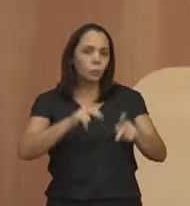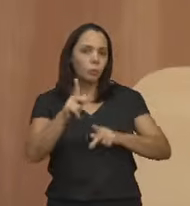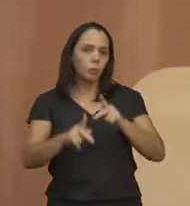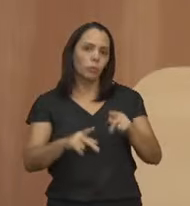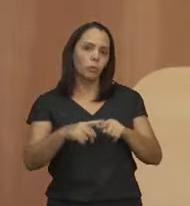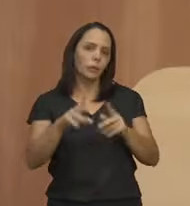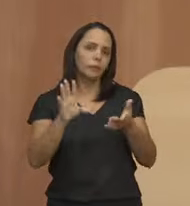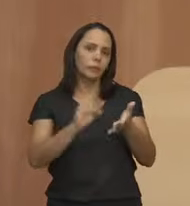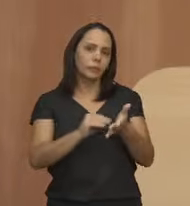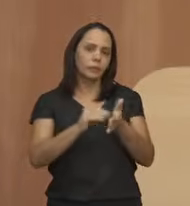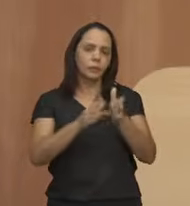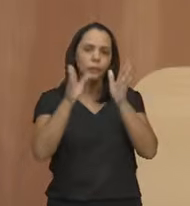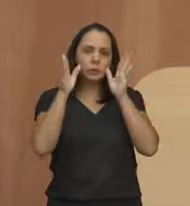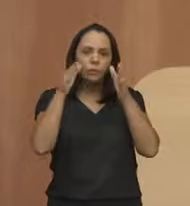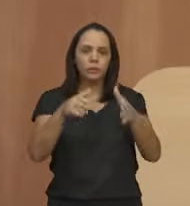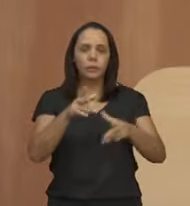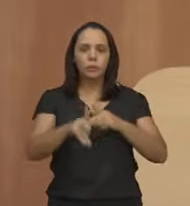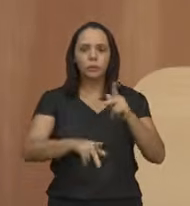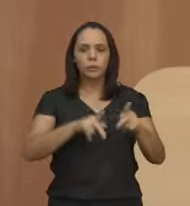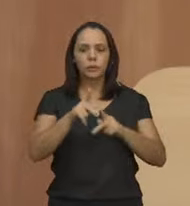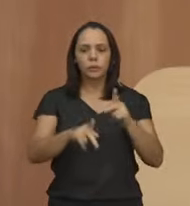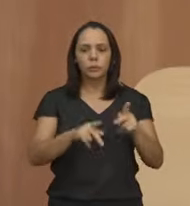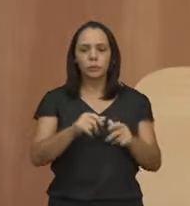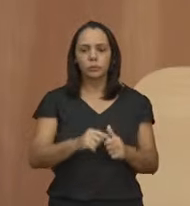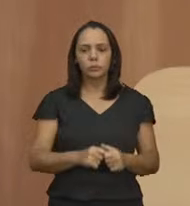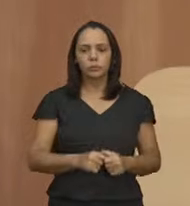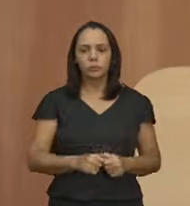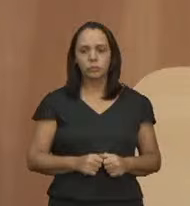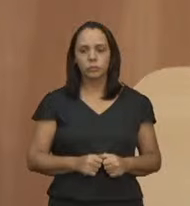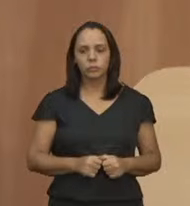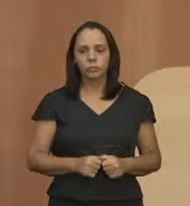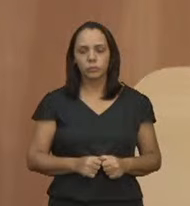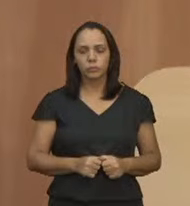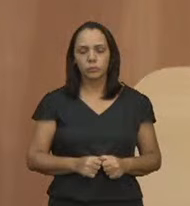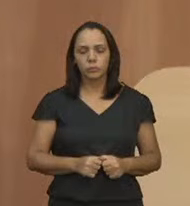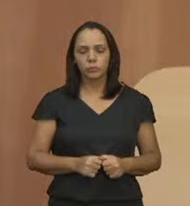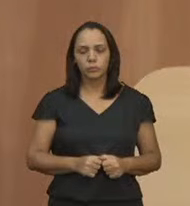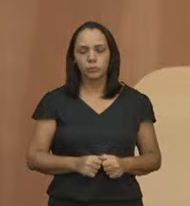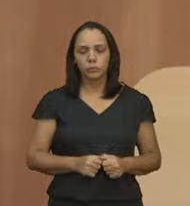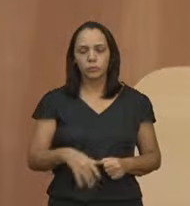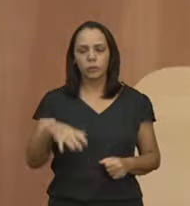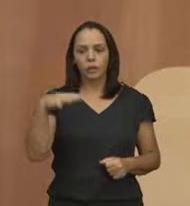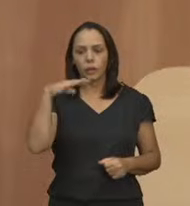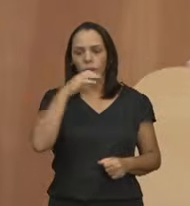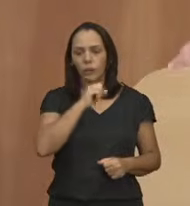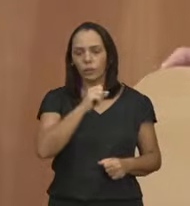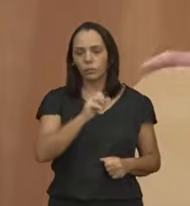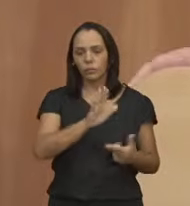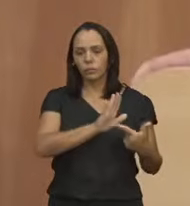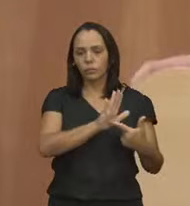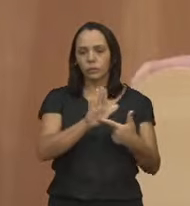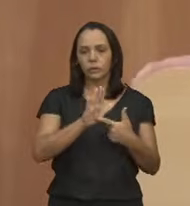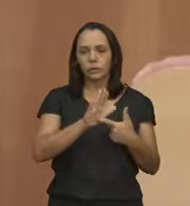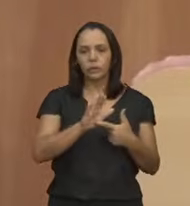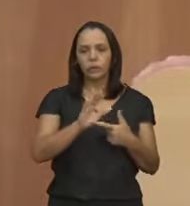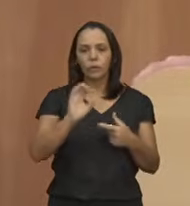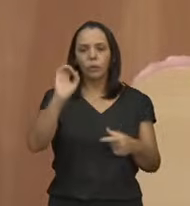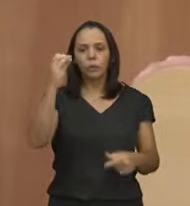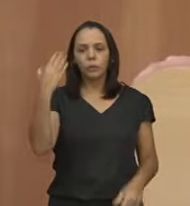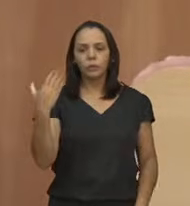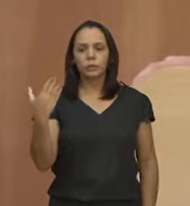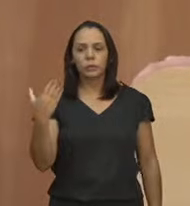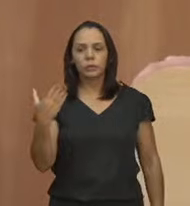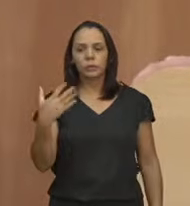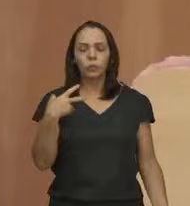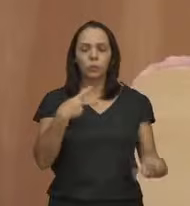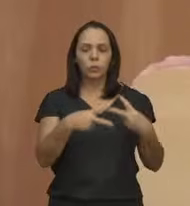estão pensando no povo. Eu também queria fazer uma rápida menção ao algo que aconteceu aqui em